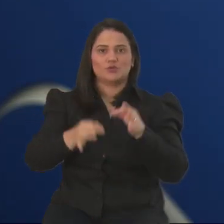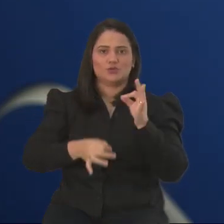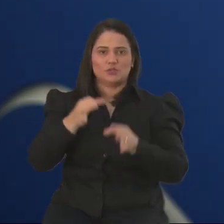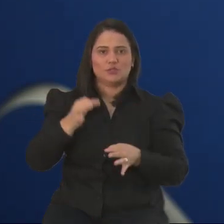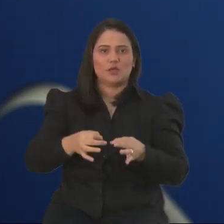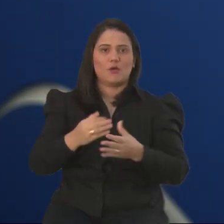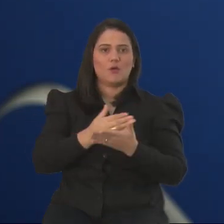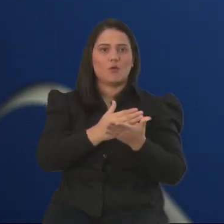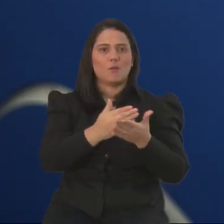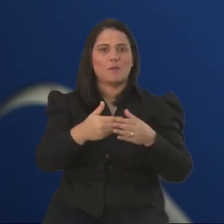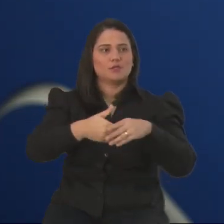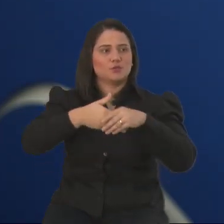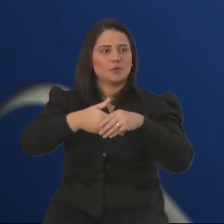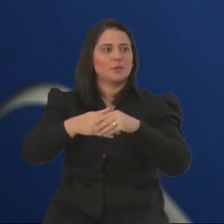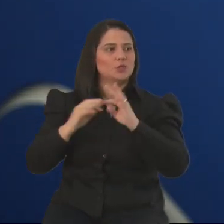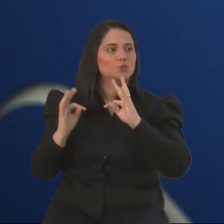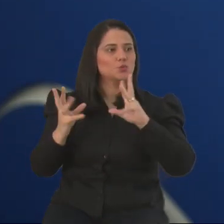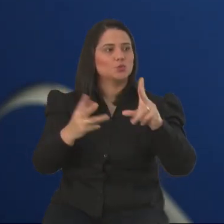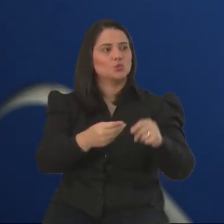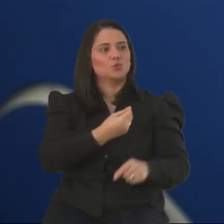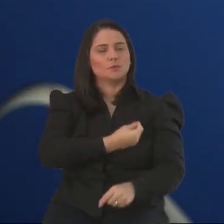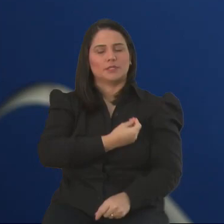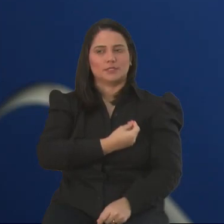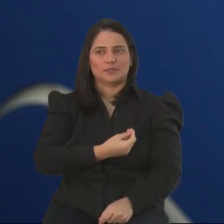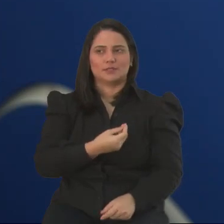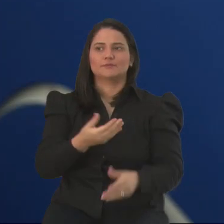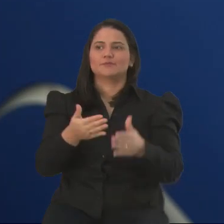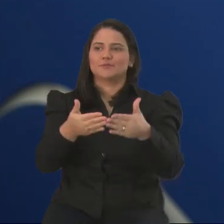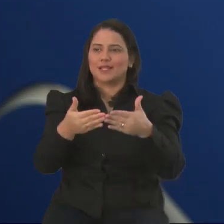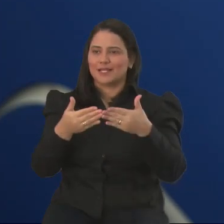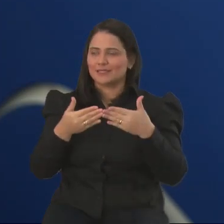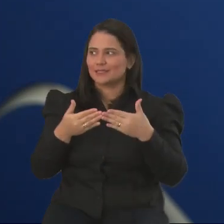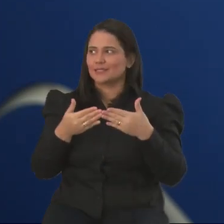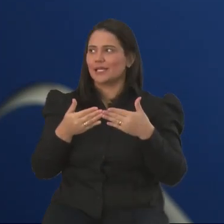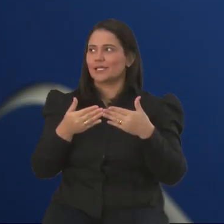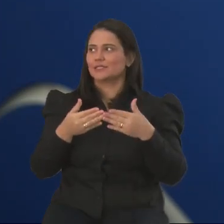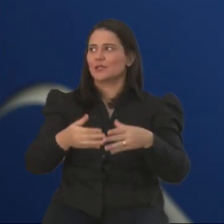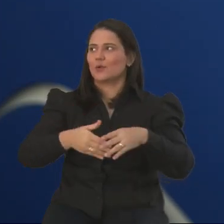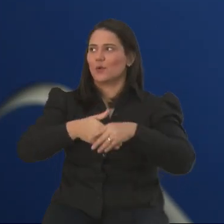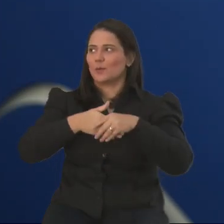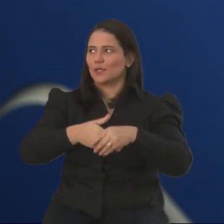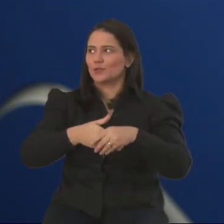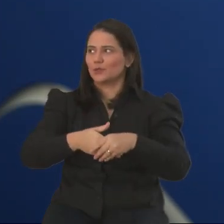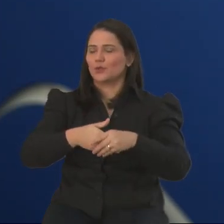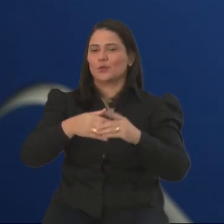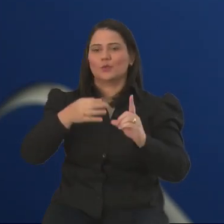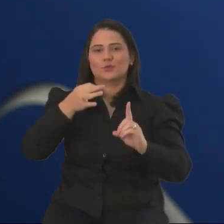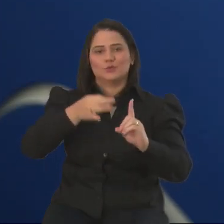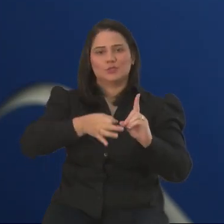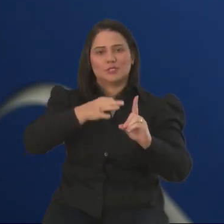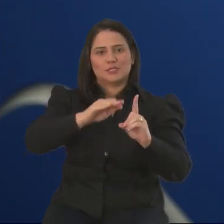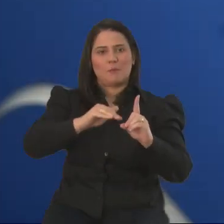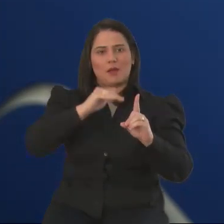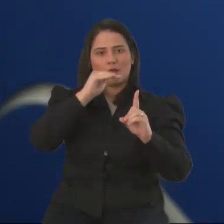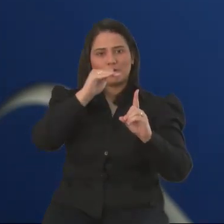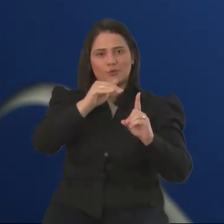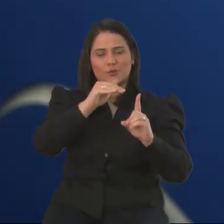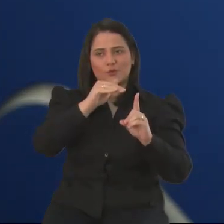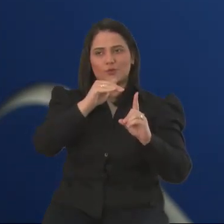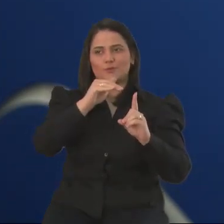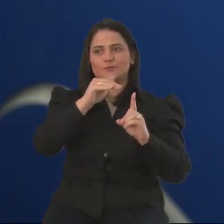a todos os presentes. Vou pedir licença para cumprimentar os desembargadores na pessoa